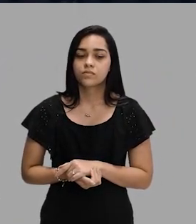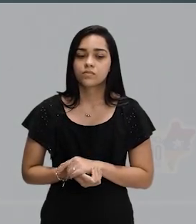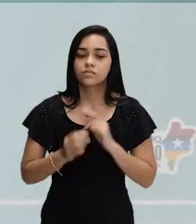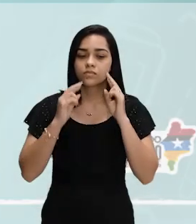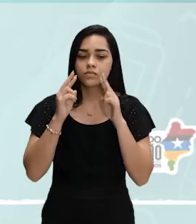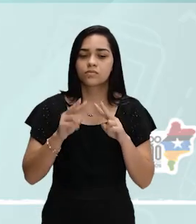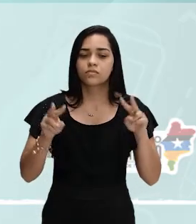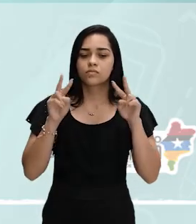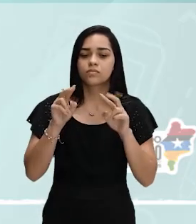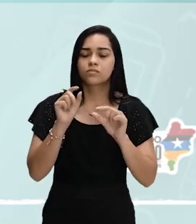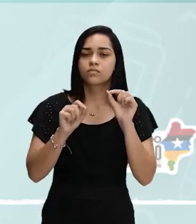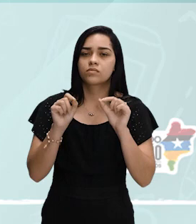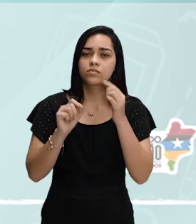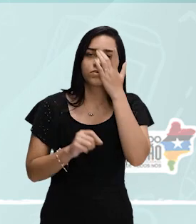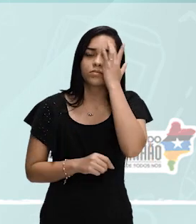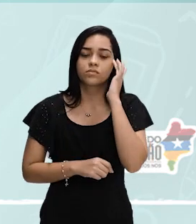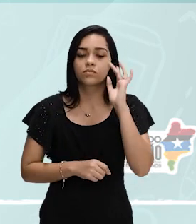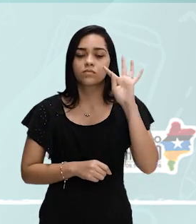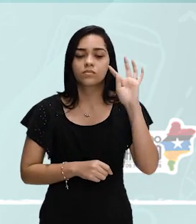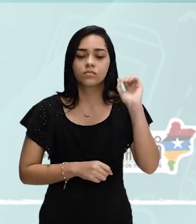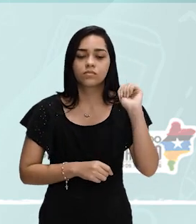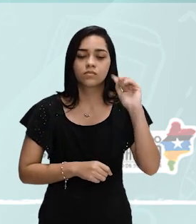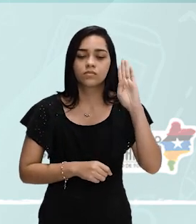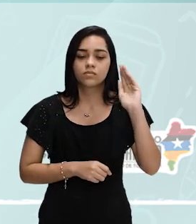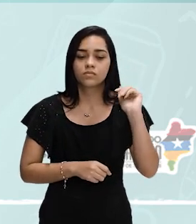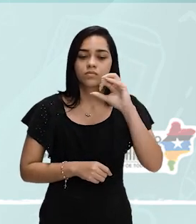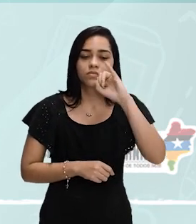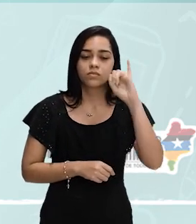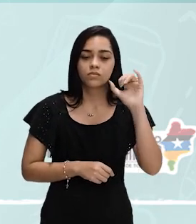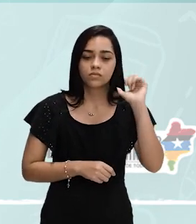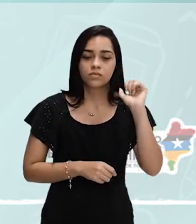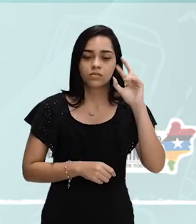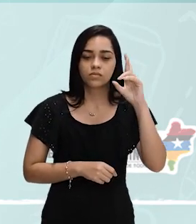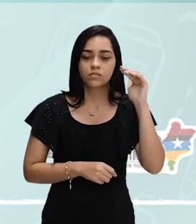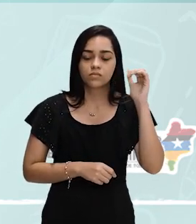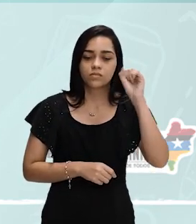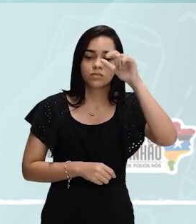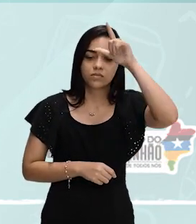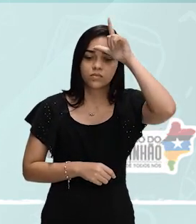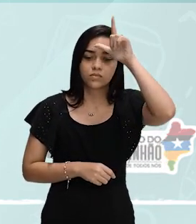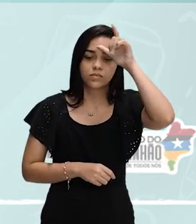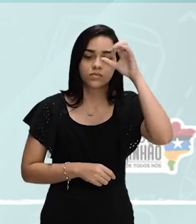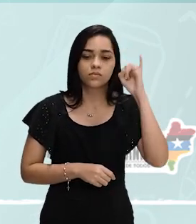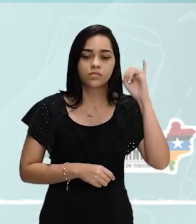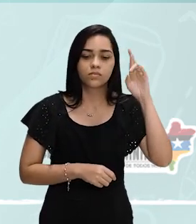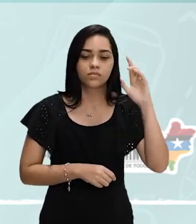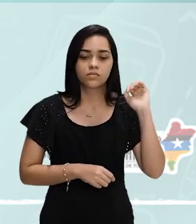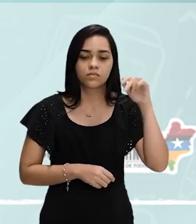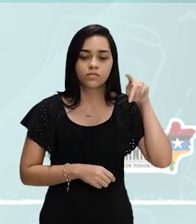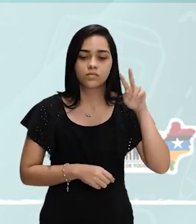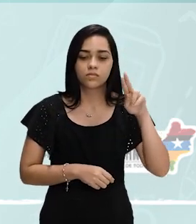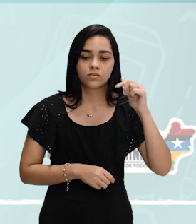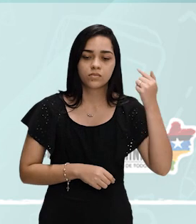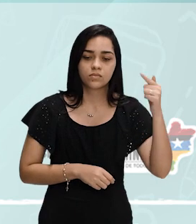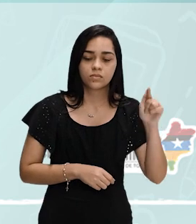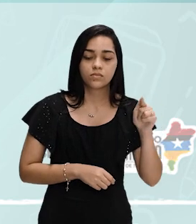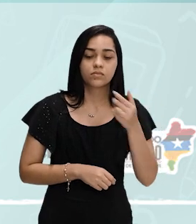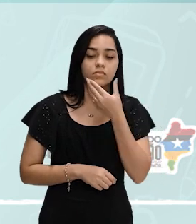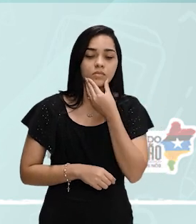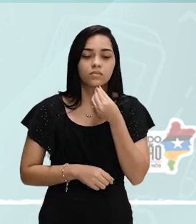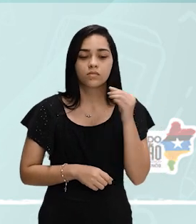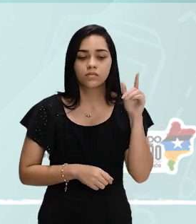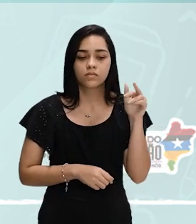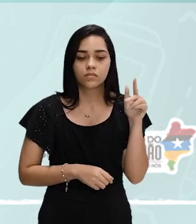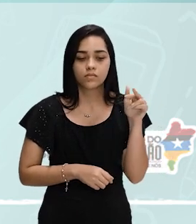Quando percebem, né, ao perceber o ocorrido, os tabajaras liderados por Irapuã, aquele que era apaixonado por